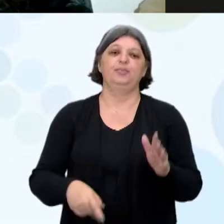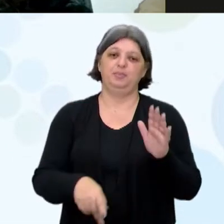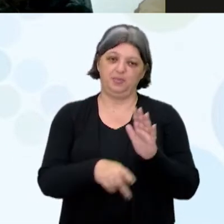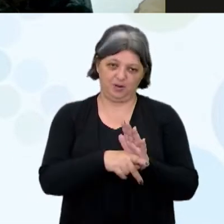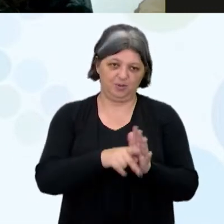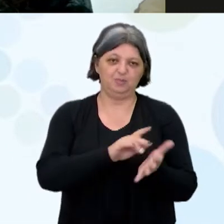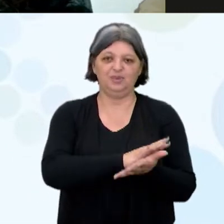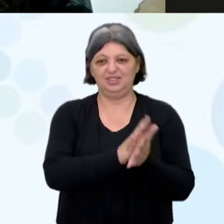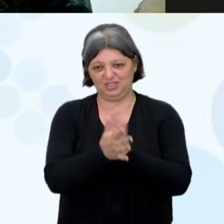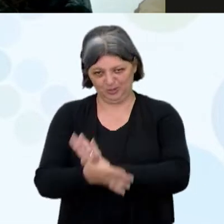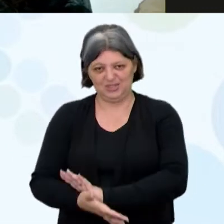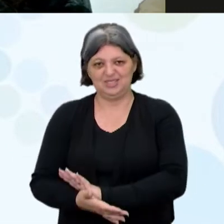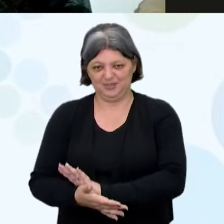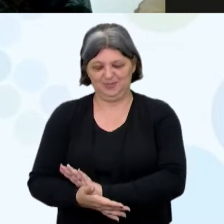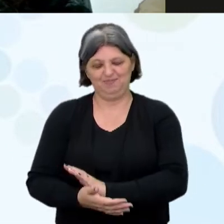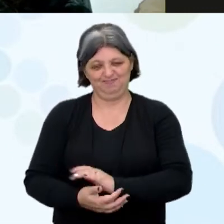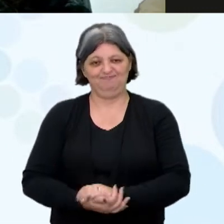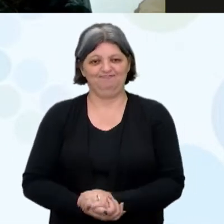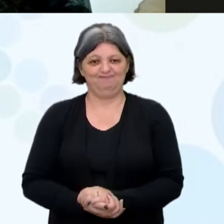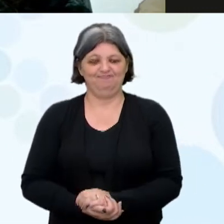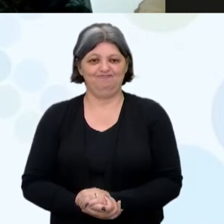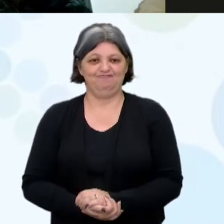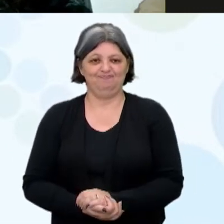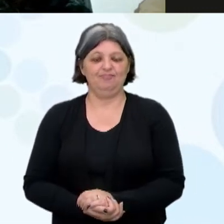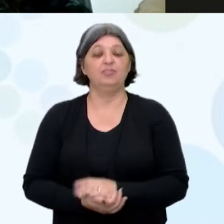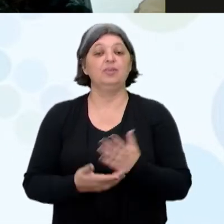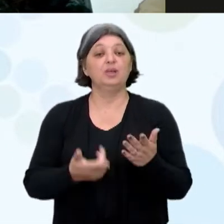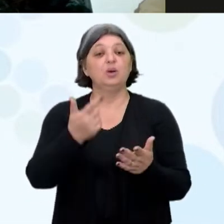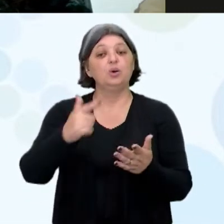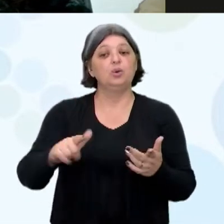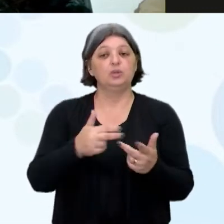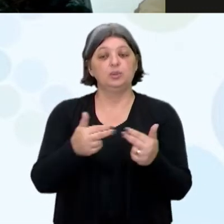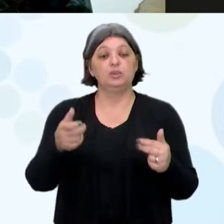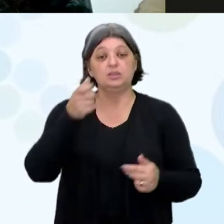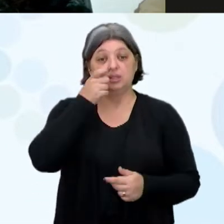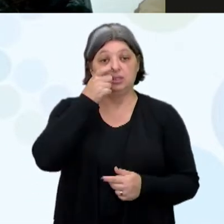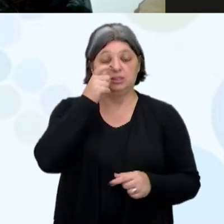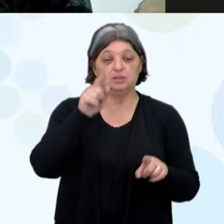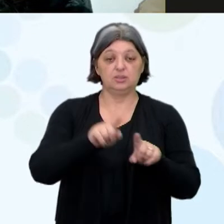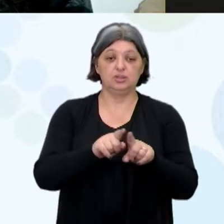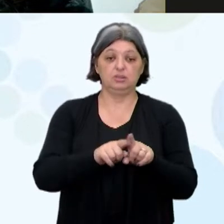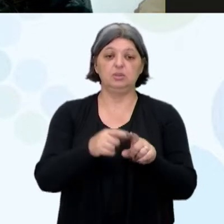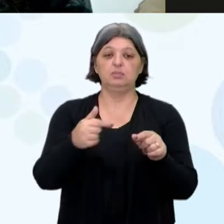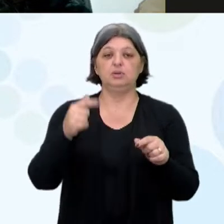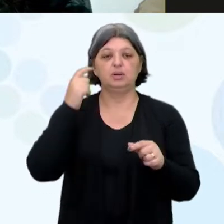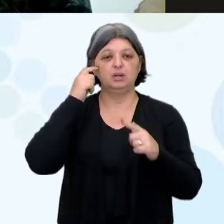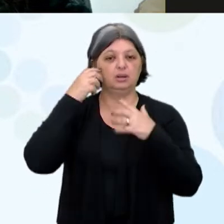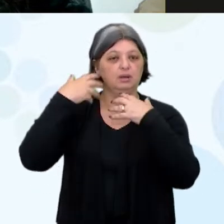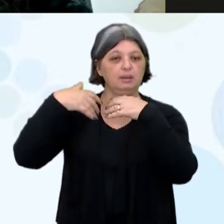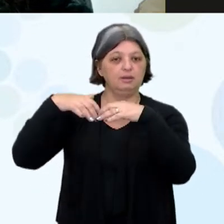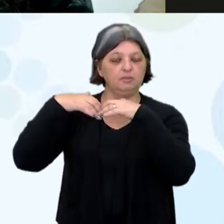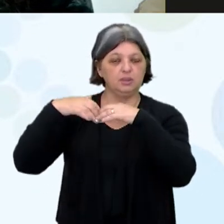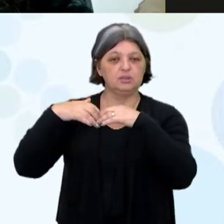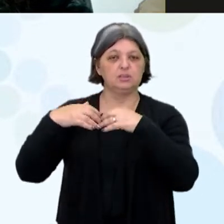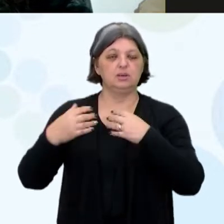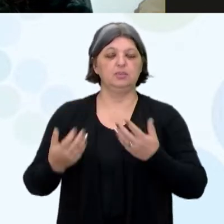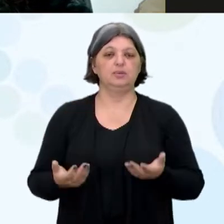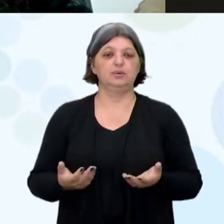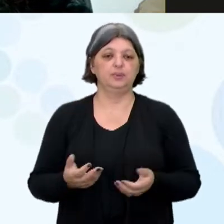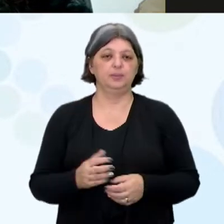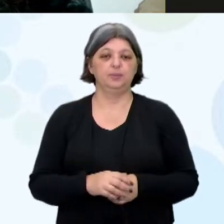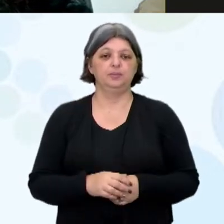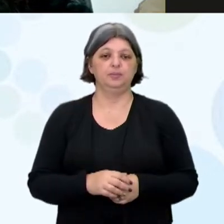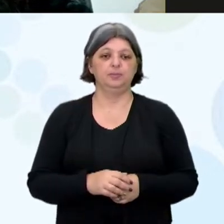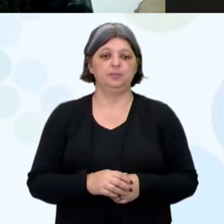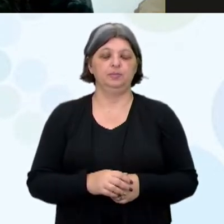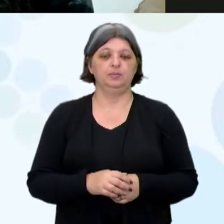gente falaria, né? E outra coisa que eu achei interessante também é que isso traz mais reflexão, ela provoca